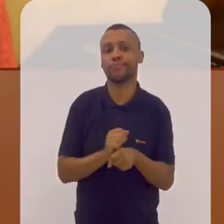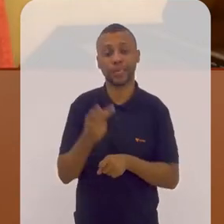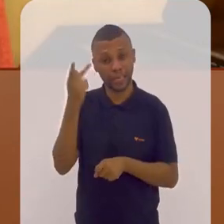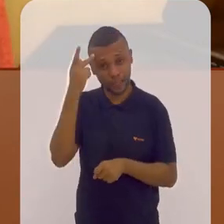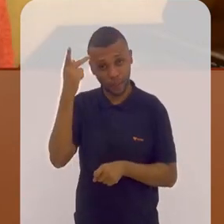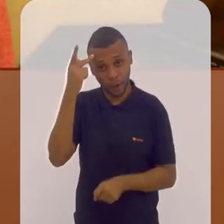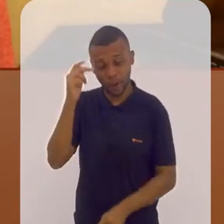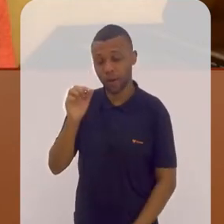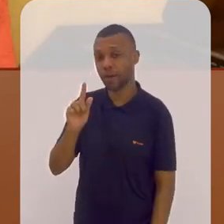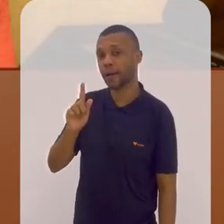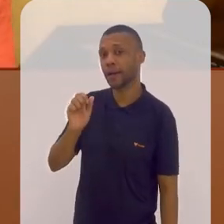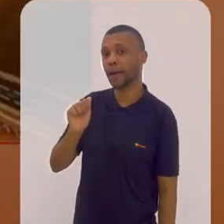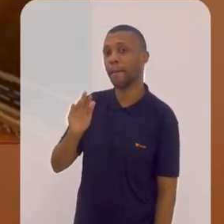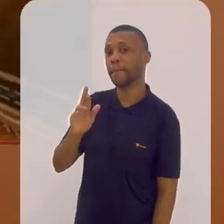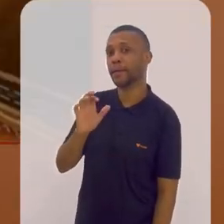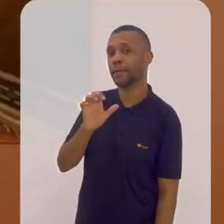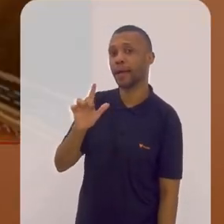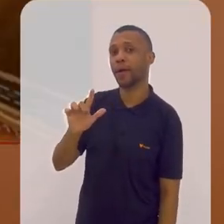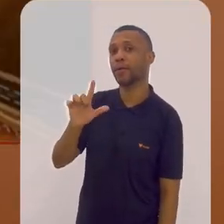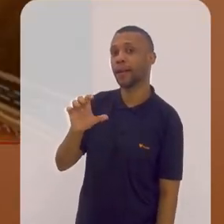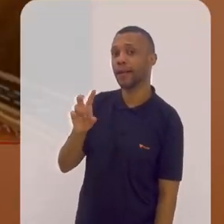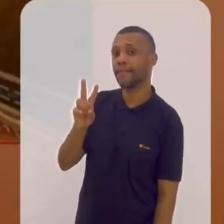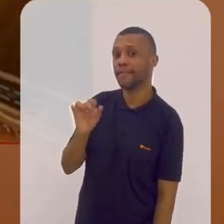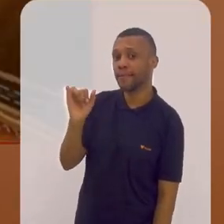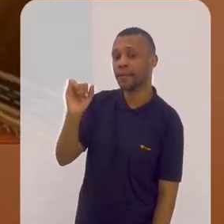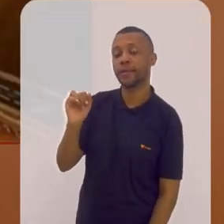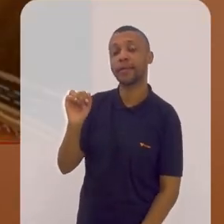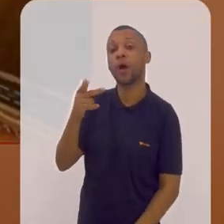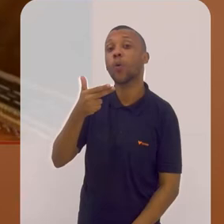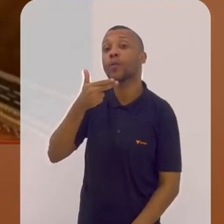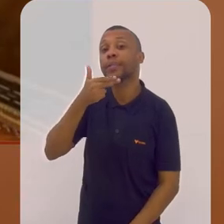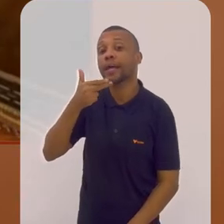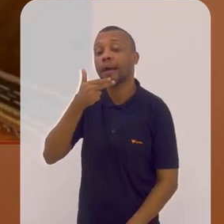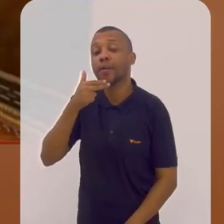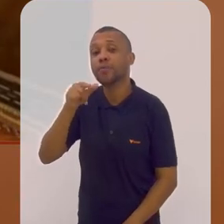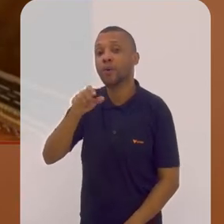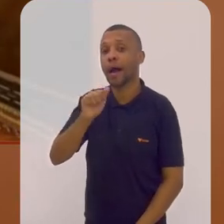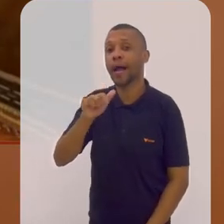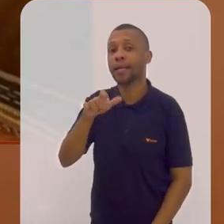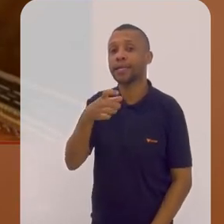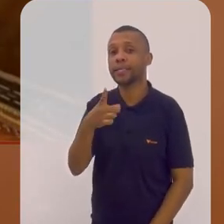em São Paulo com Gabriel Levi, que é o neto do